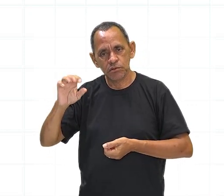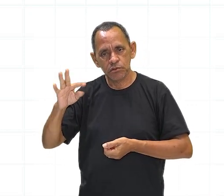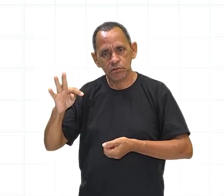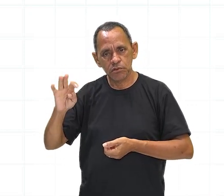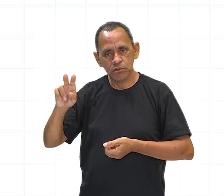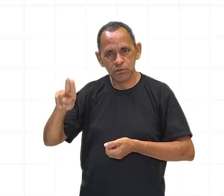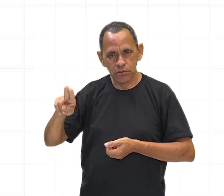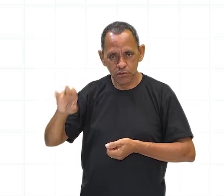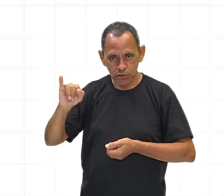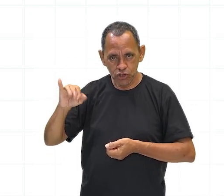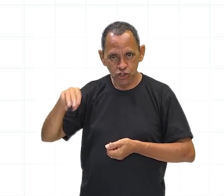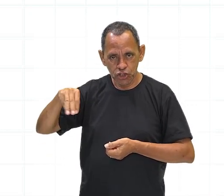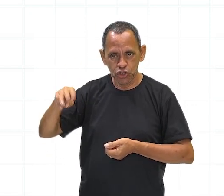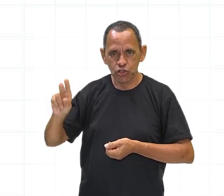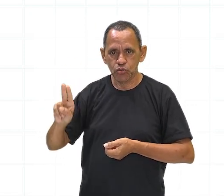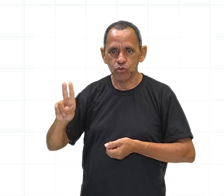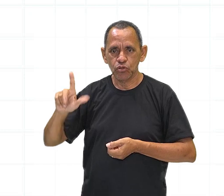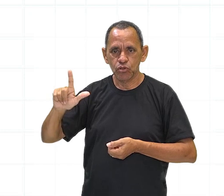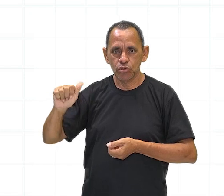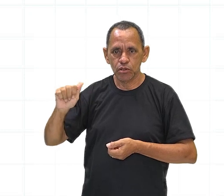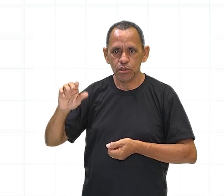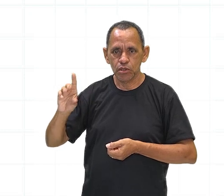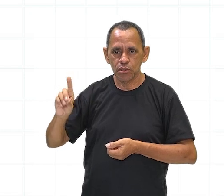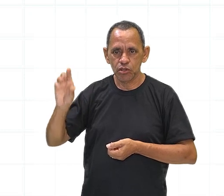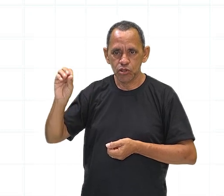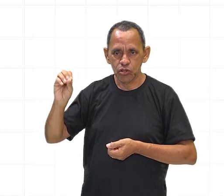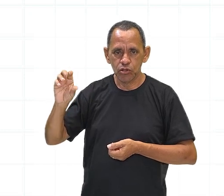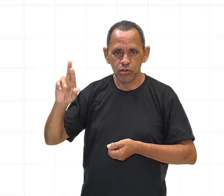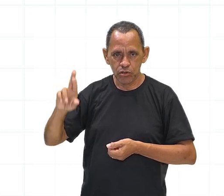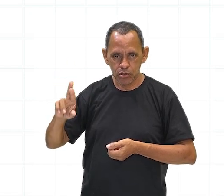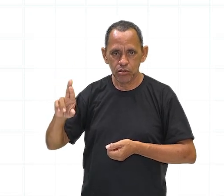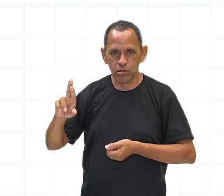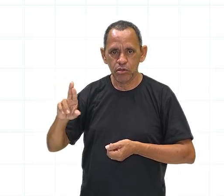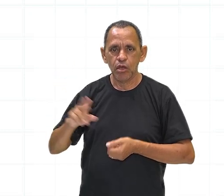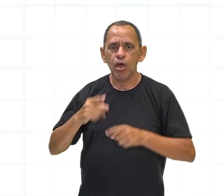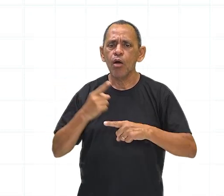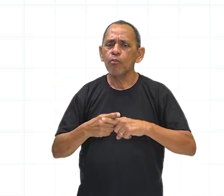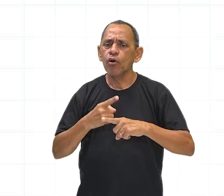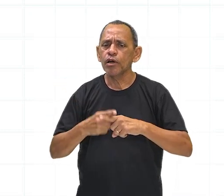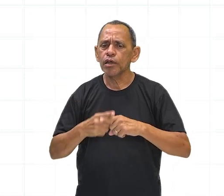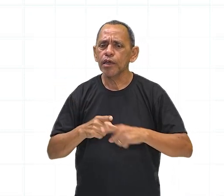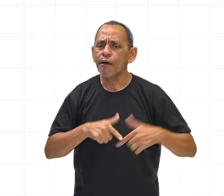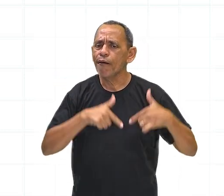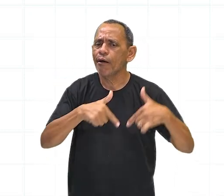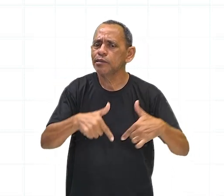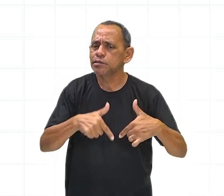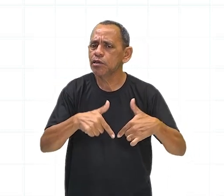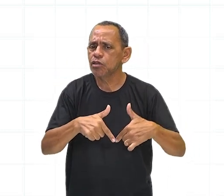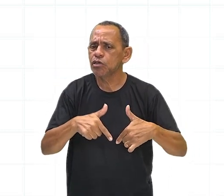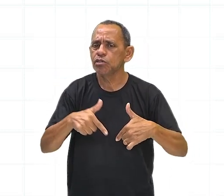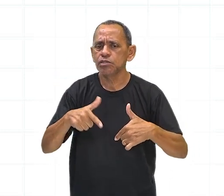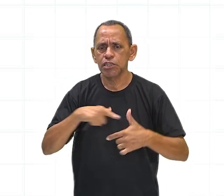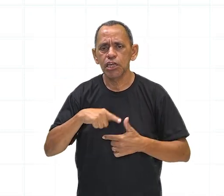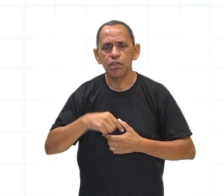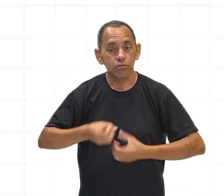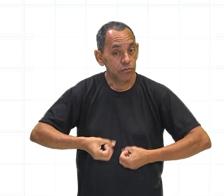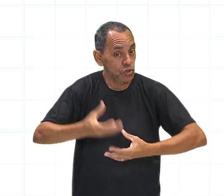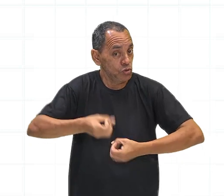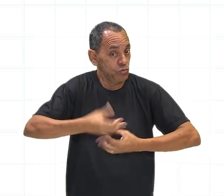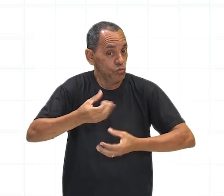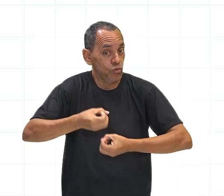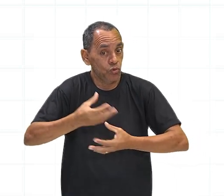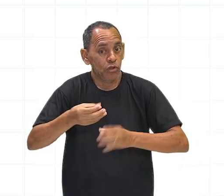células intersticiais, né, que é o ICSH, porque ele age estimulando as células intersticiais